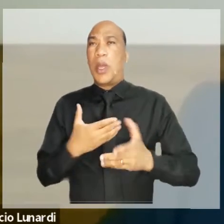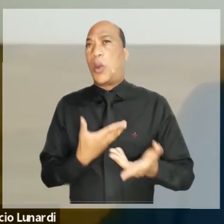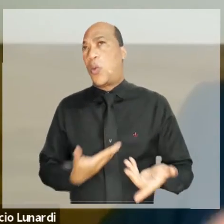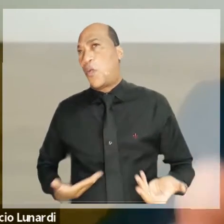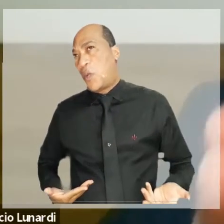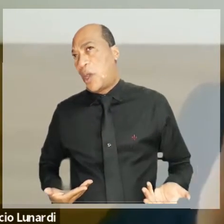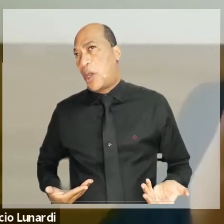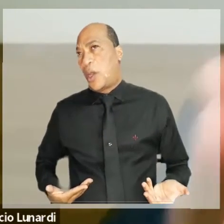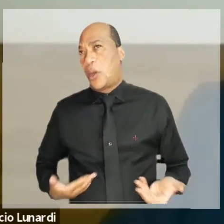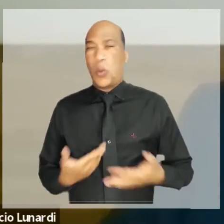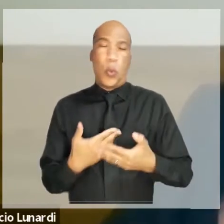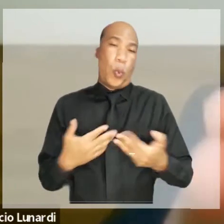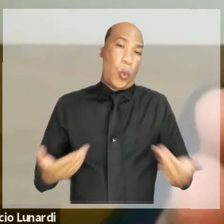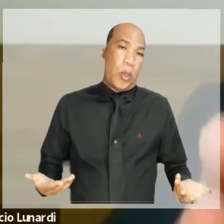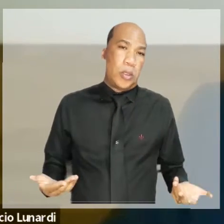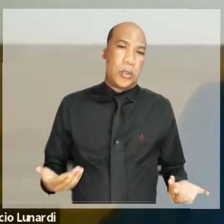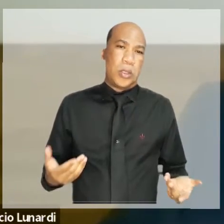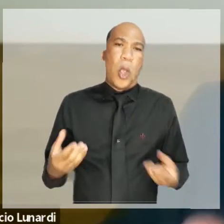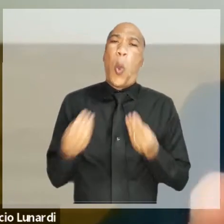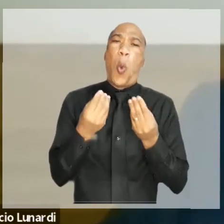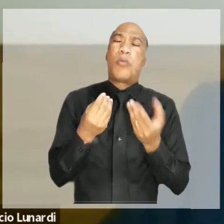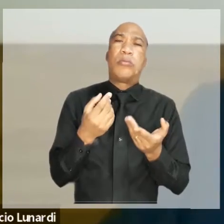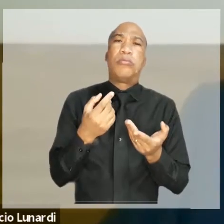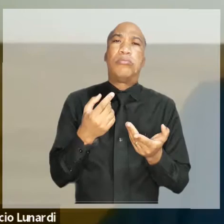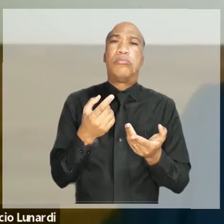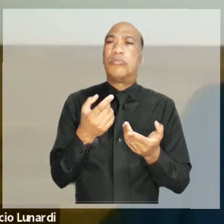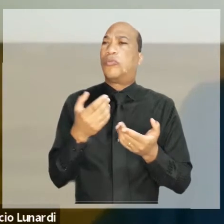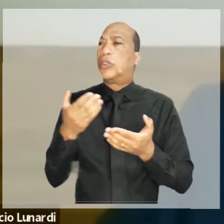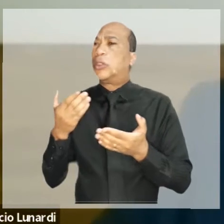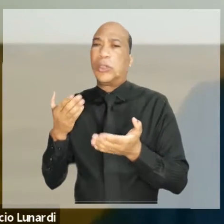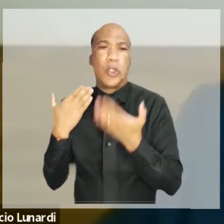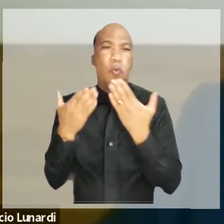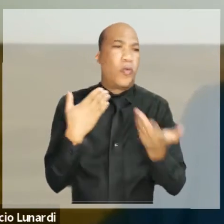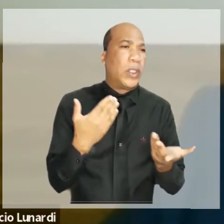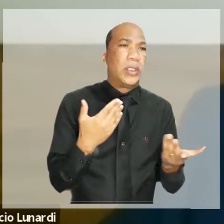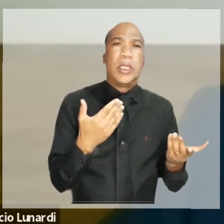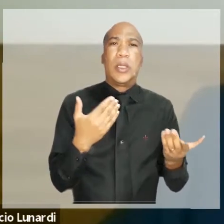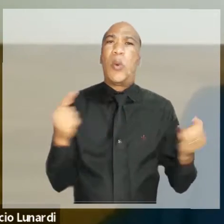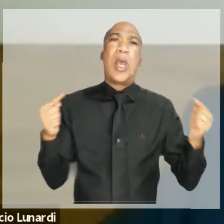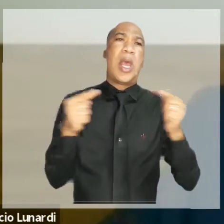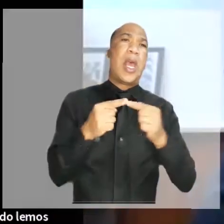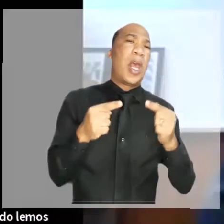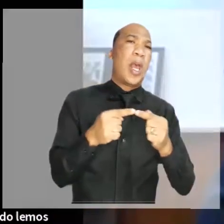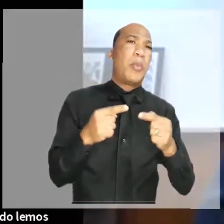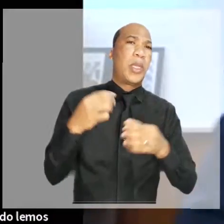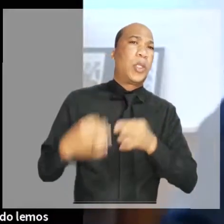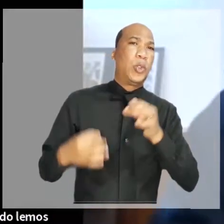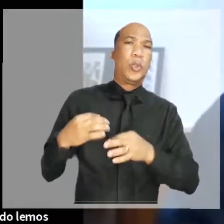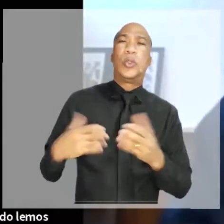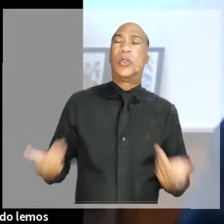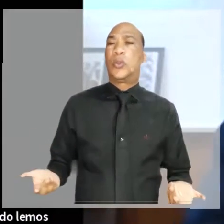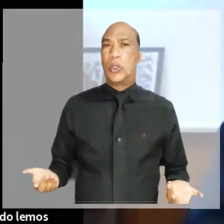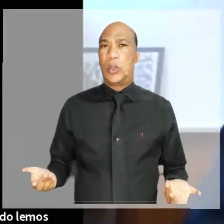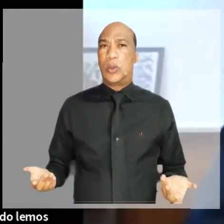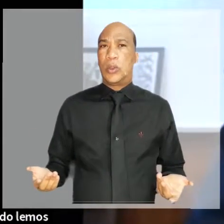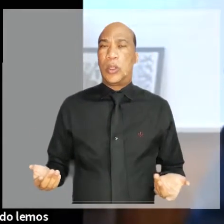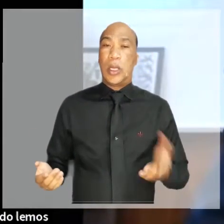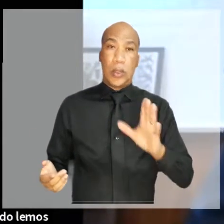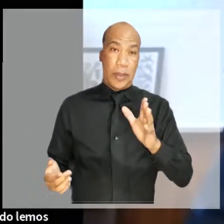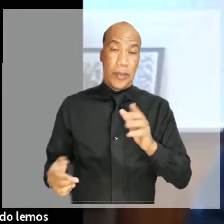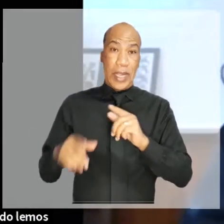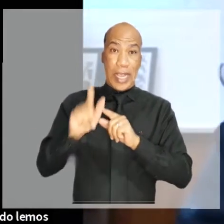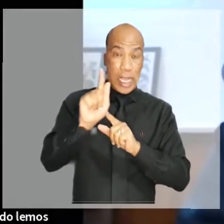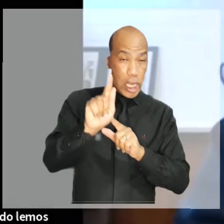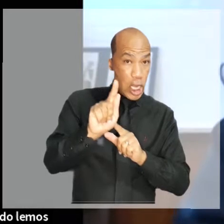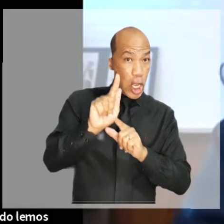como ele pode se aplicar ou se aplica no Poder Judiciário? Então, o GovTech é uma tendência